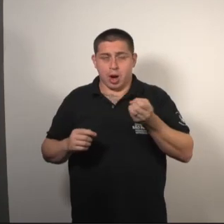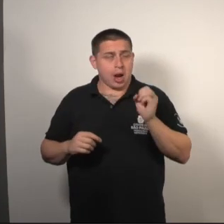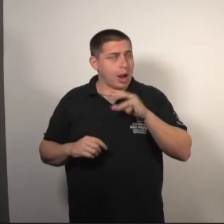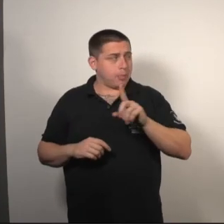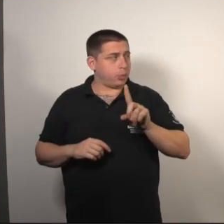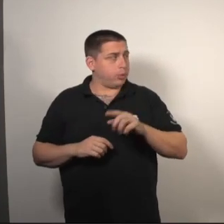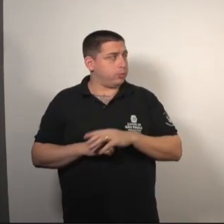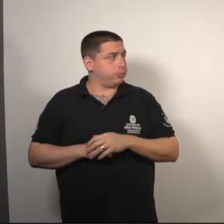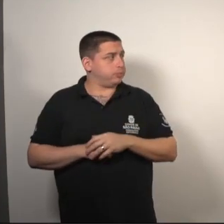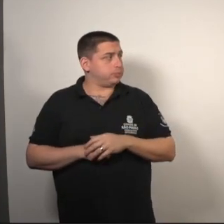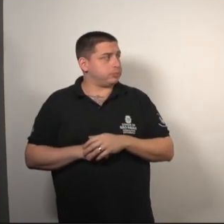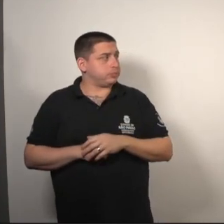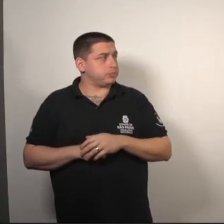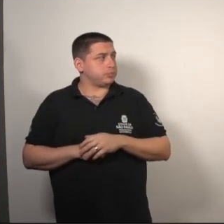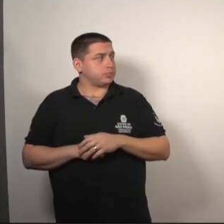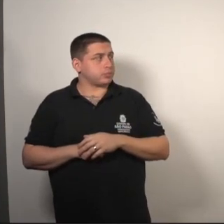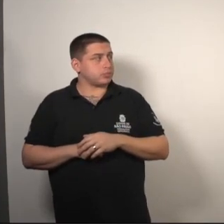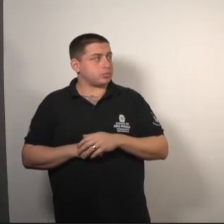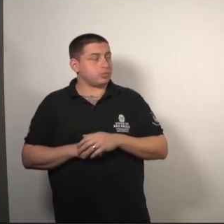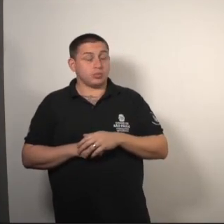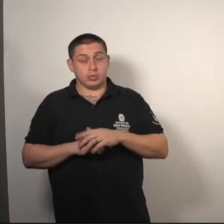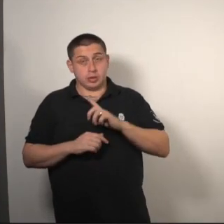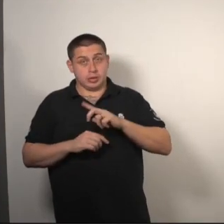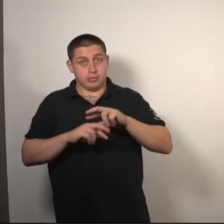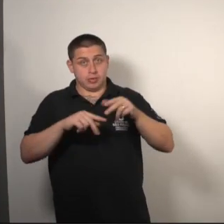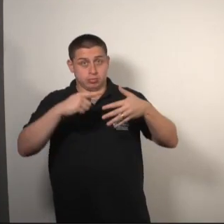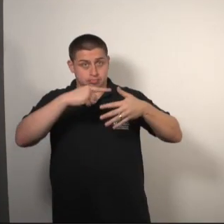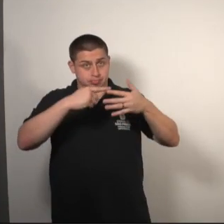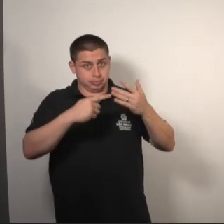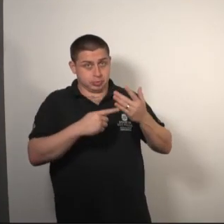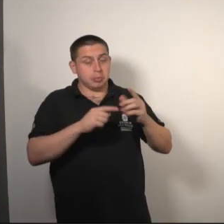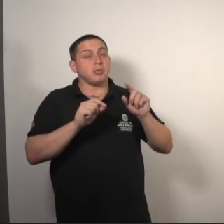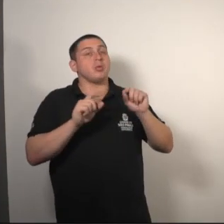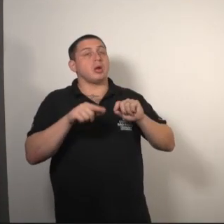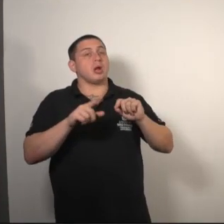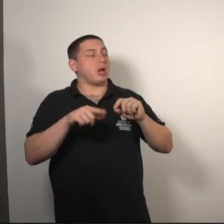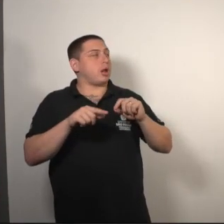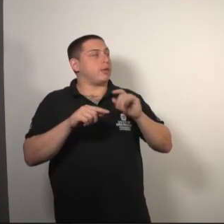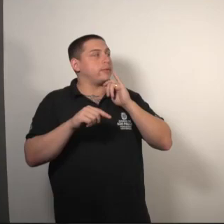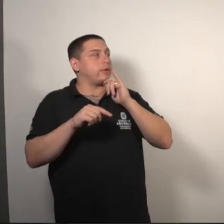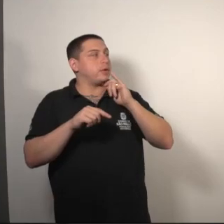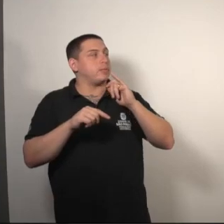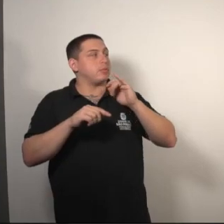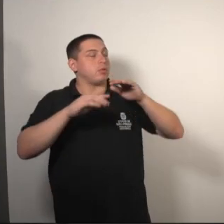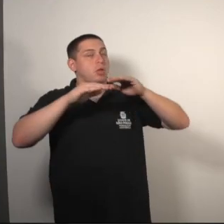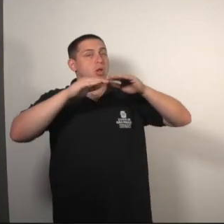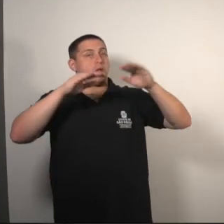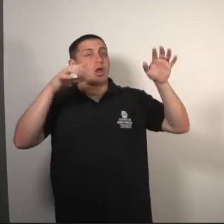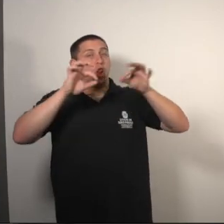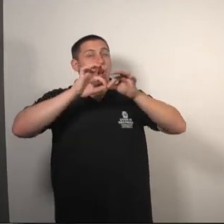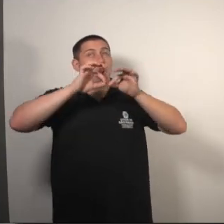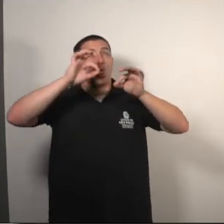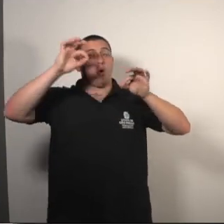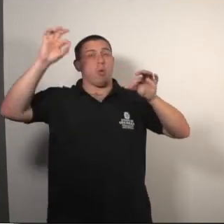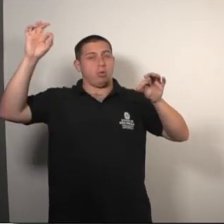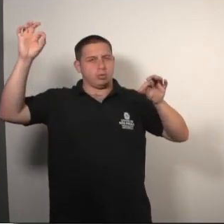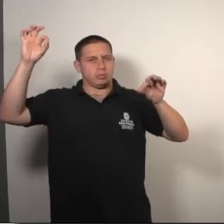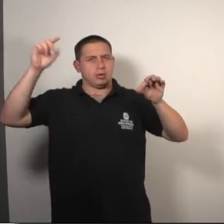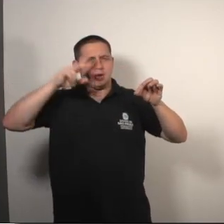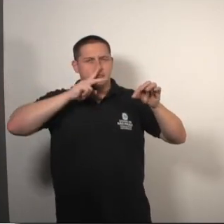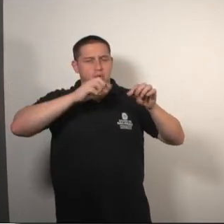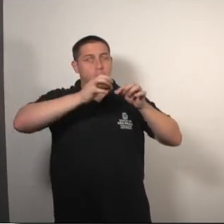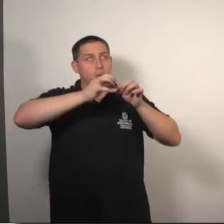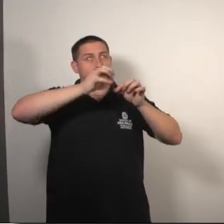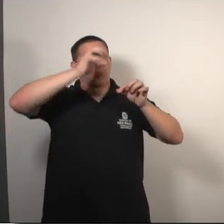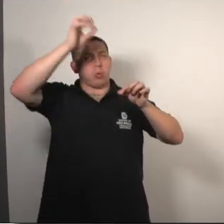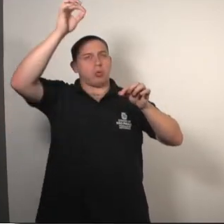uma característica das pontes e viadutos é que são estruturas alongadas. E essas estruturas alongadas, apesar da gente não